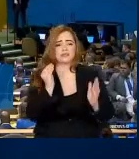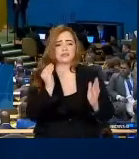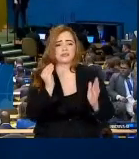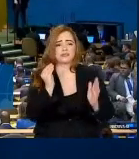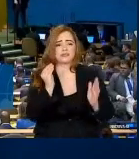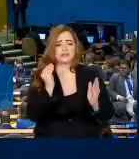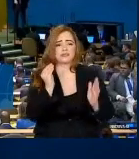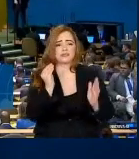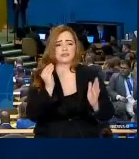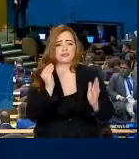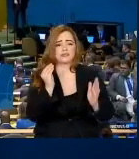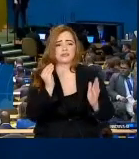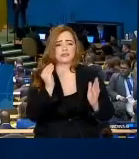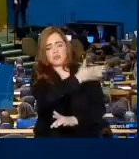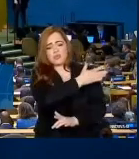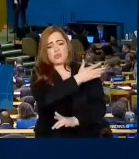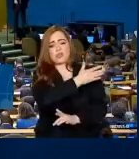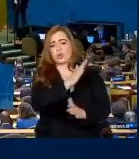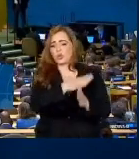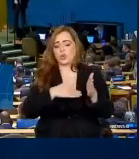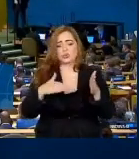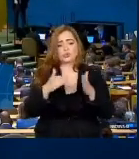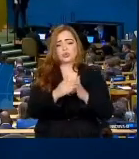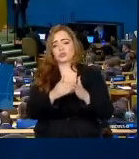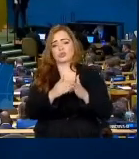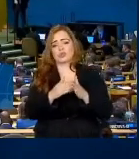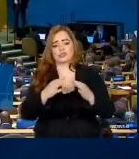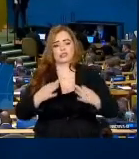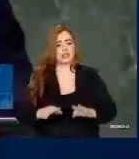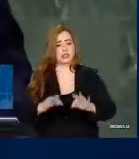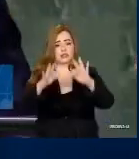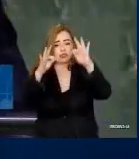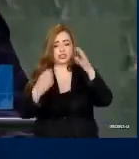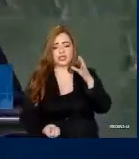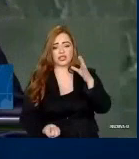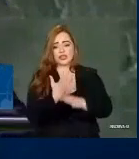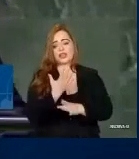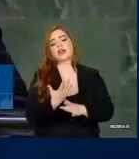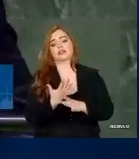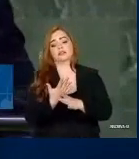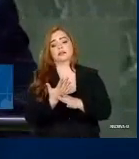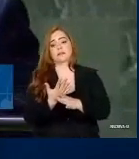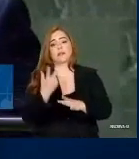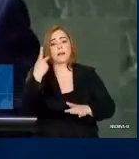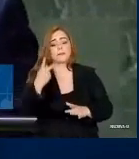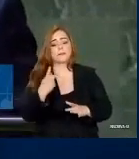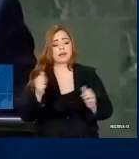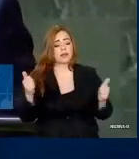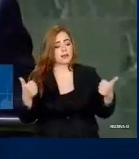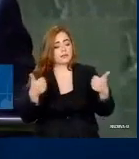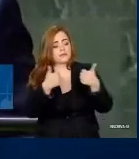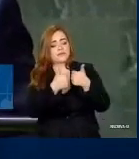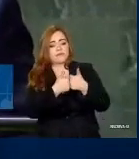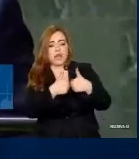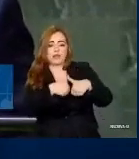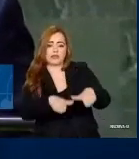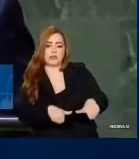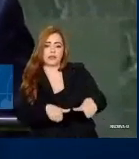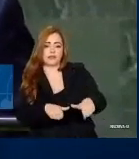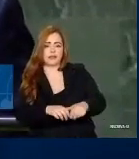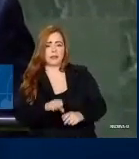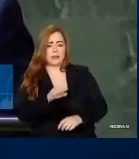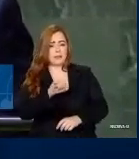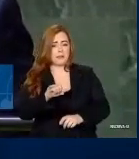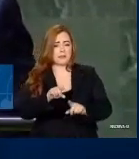né? Pelos líderes, depois disso teve um jantar entre os maiores líderes aí mundiais e ele não